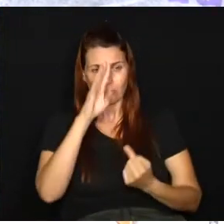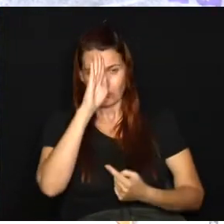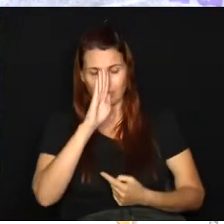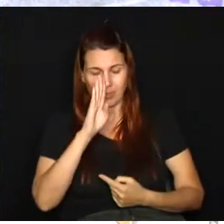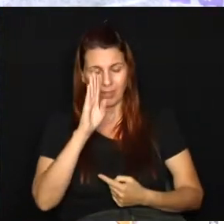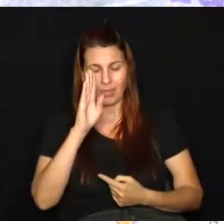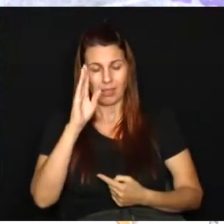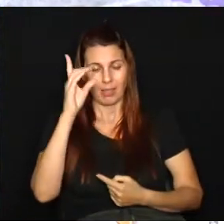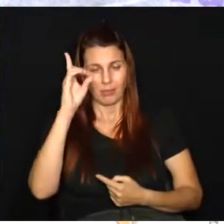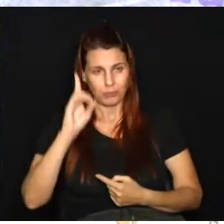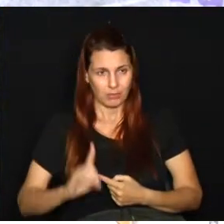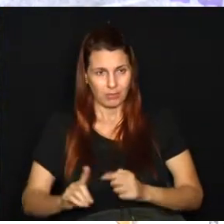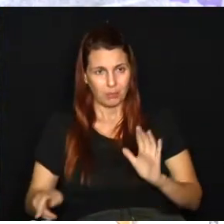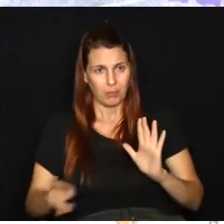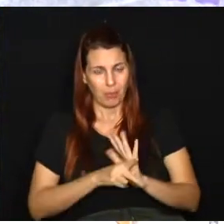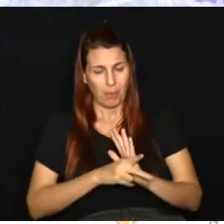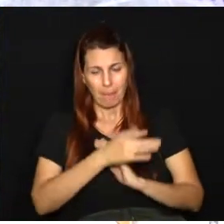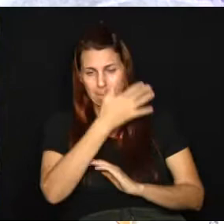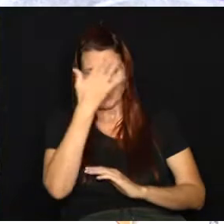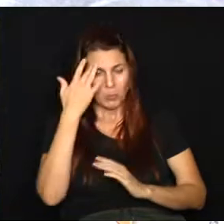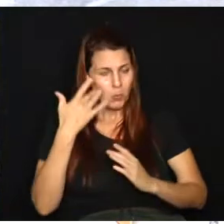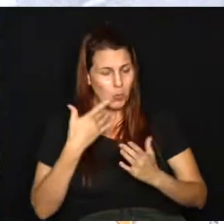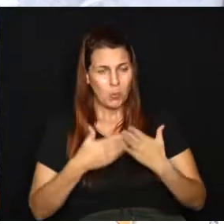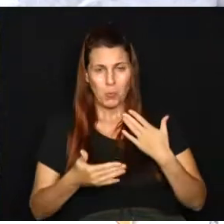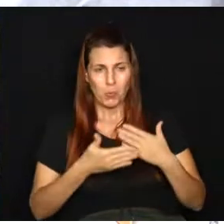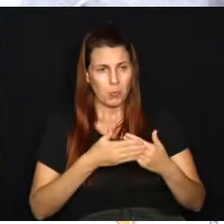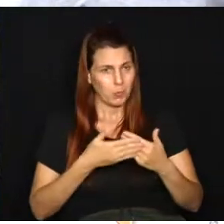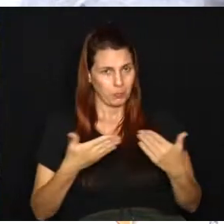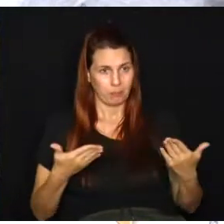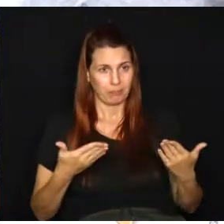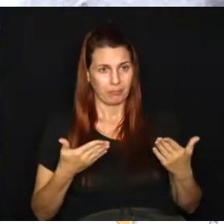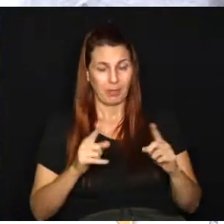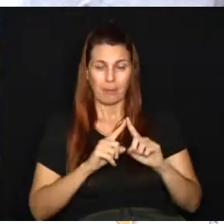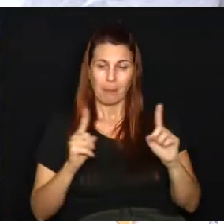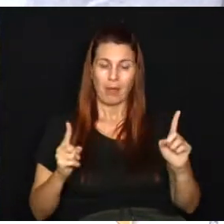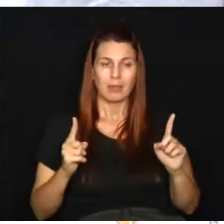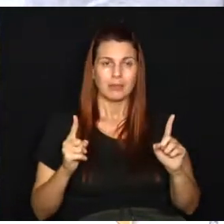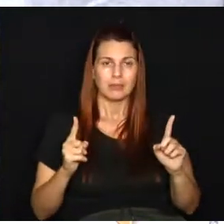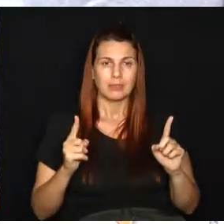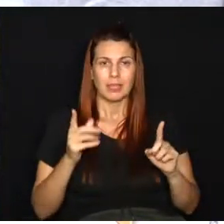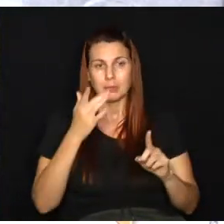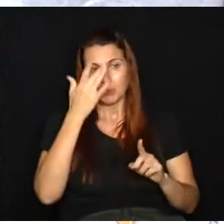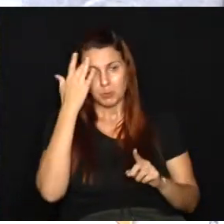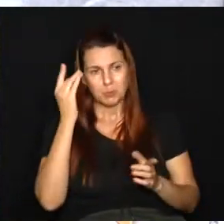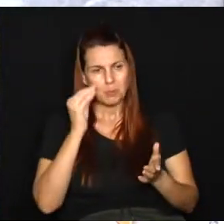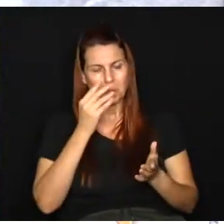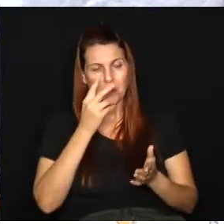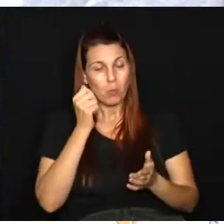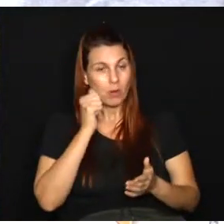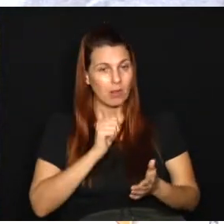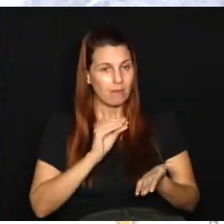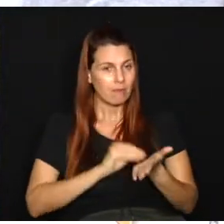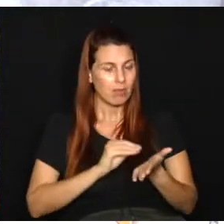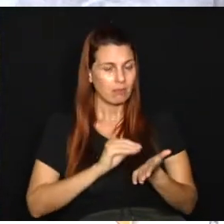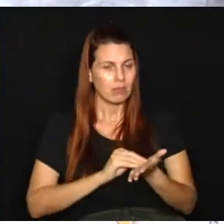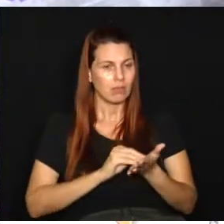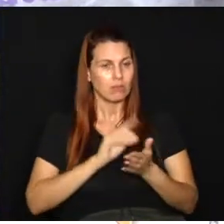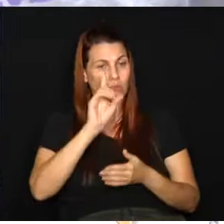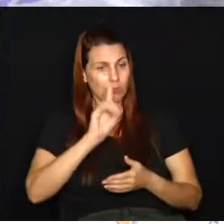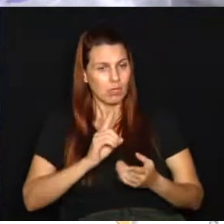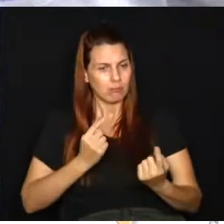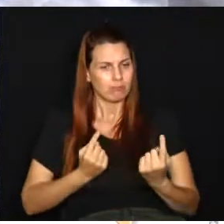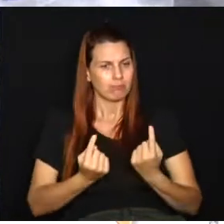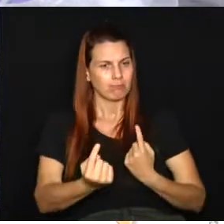que, para as mulheres, de forma geral, não existe na sua concretude, né? Que é o direito de ir e vir, de circular pela cidade, de